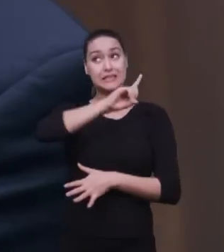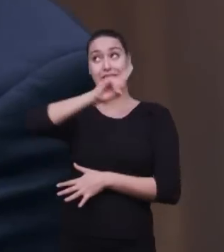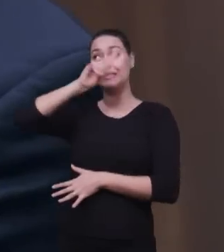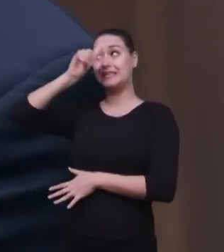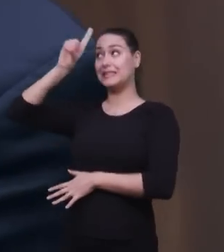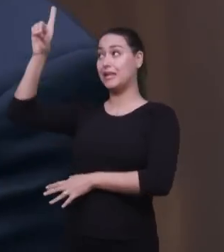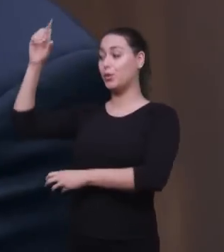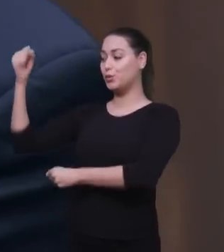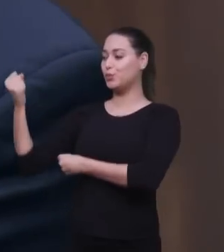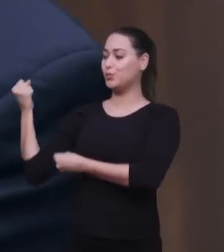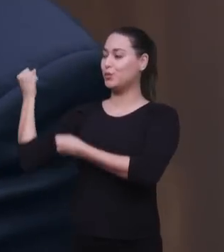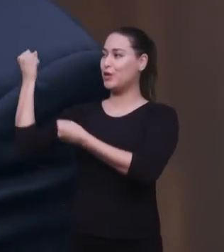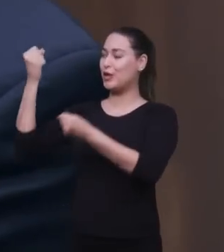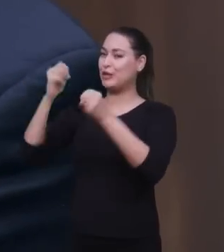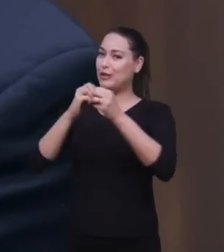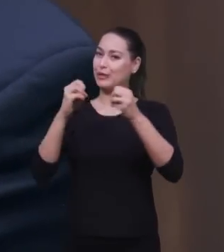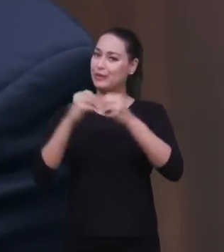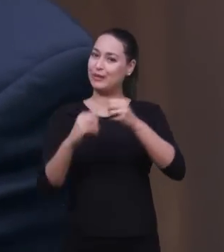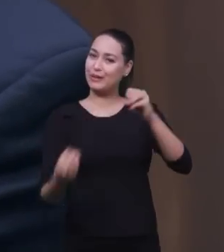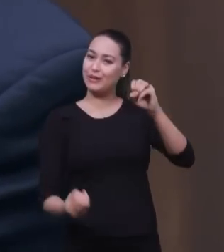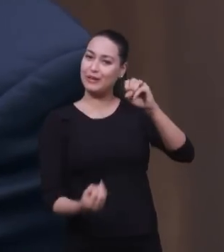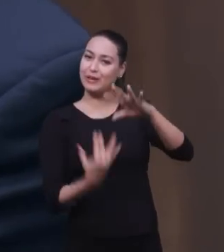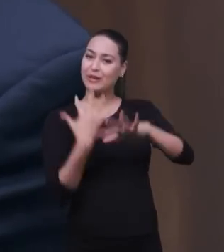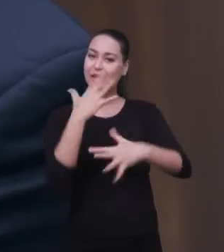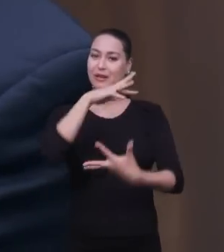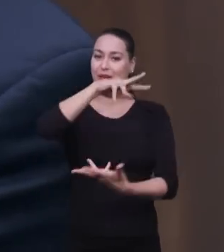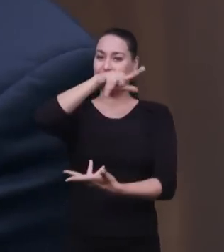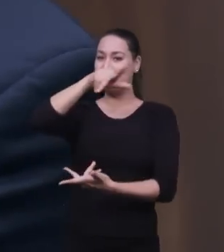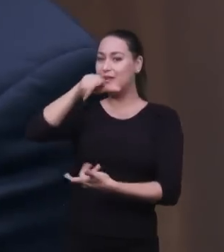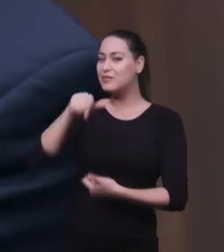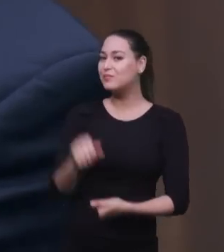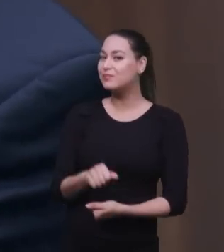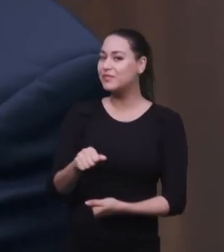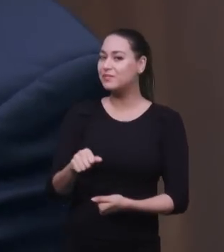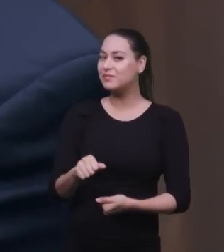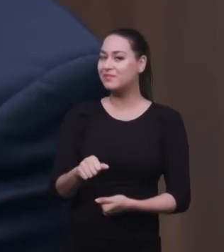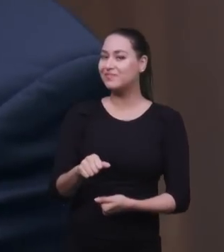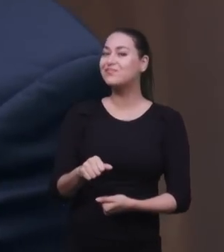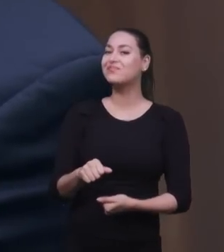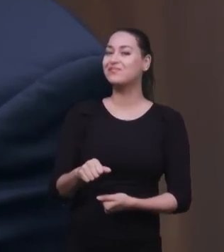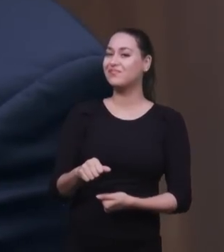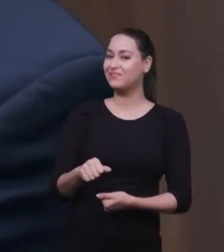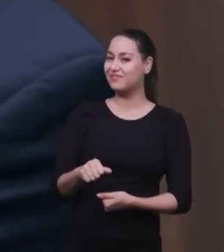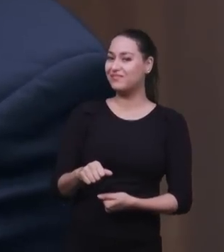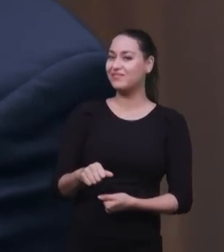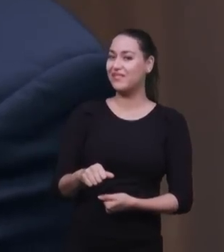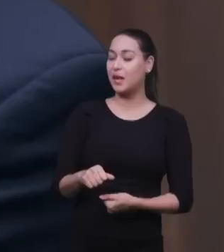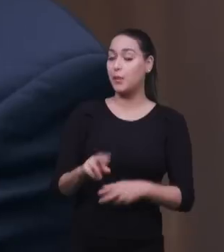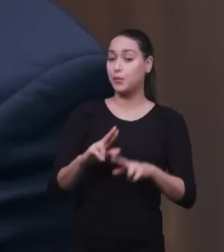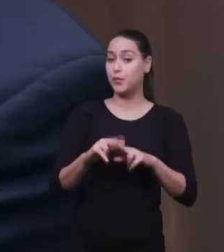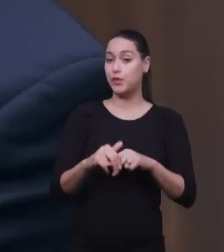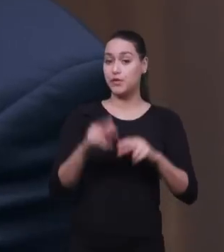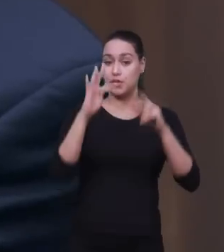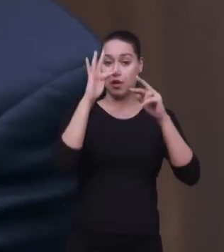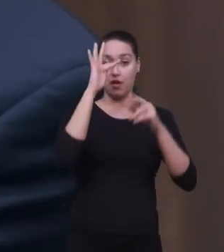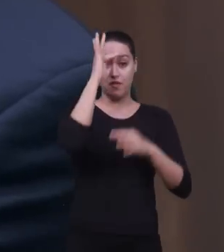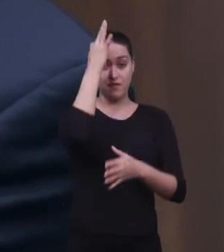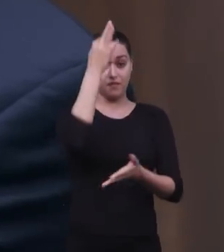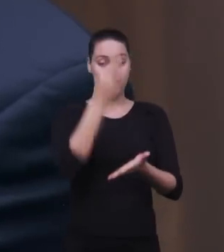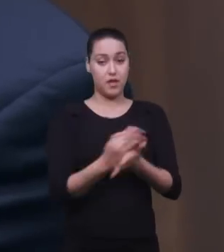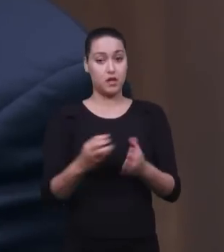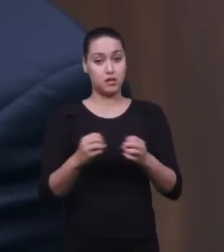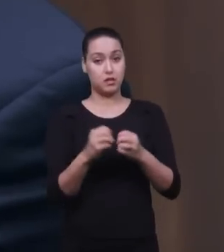a respeito de Deus, a criação, a obra criadora de Deus, e aí vem a primeira origem da fé, é a fé da obra